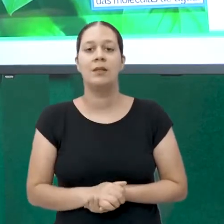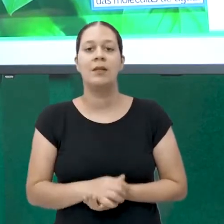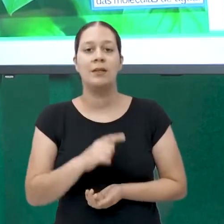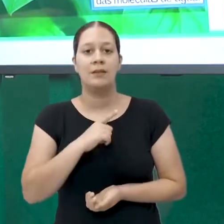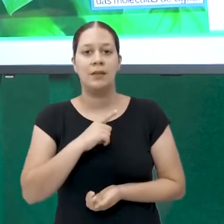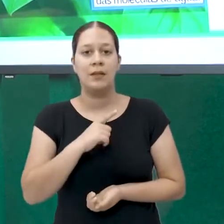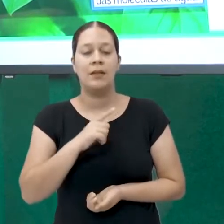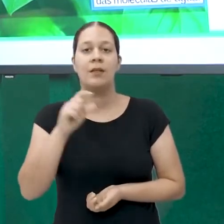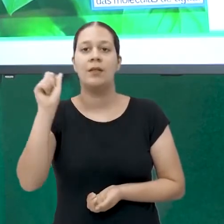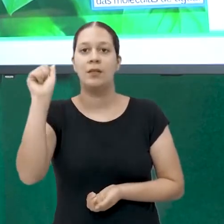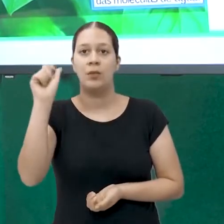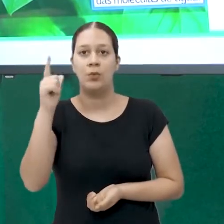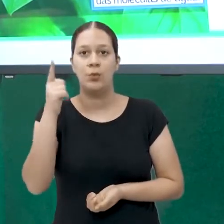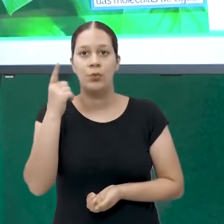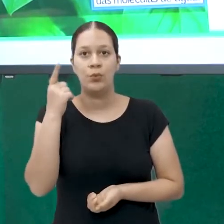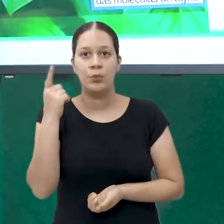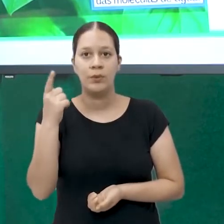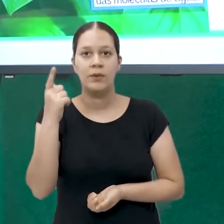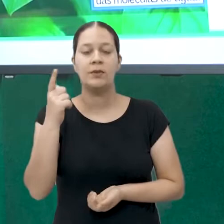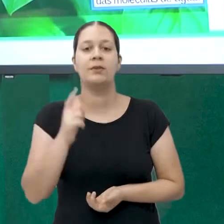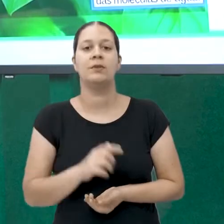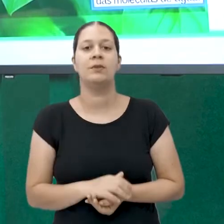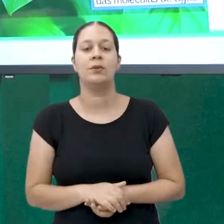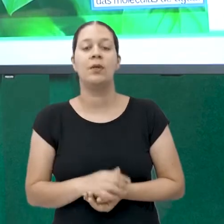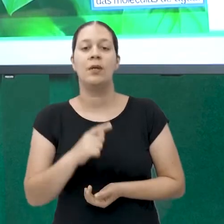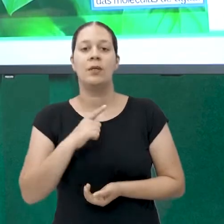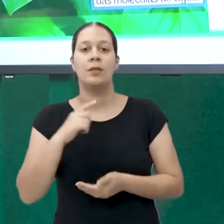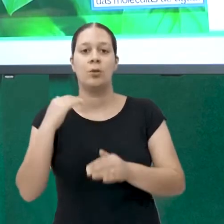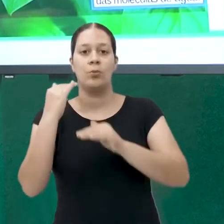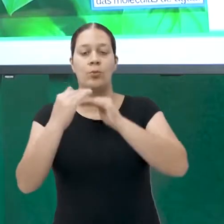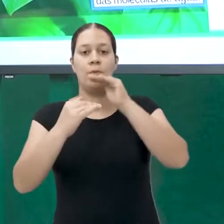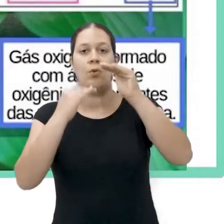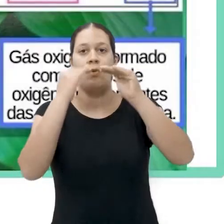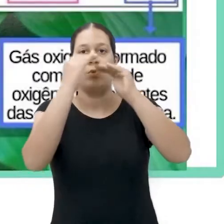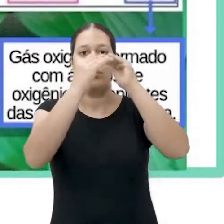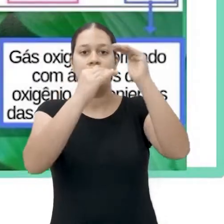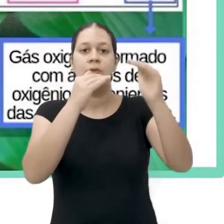Primeira coisa, você tem, gás carbônico.